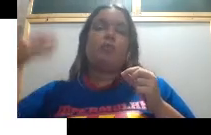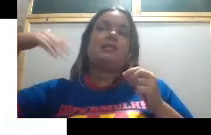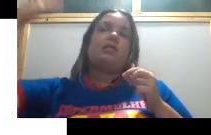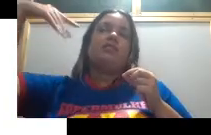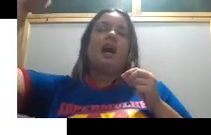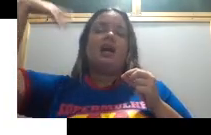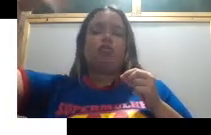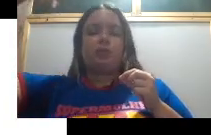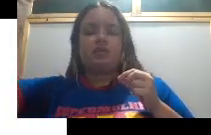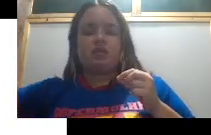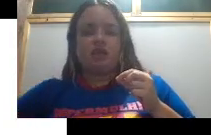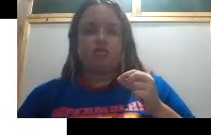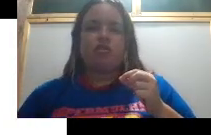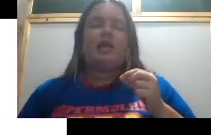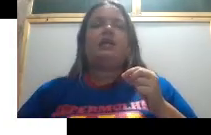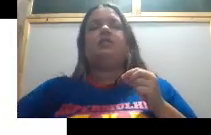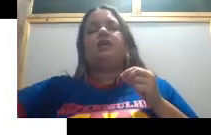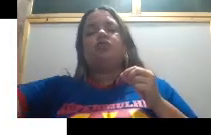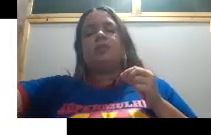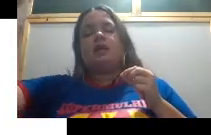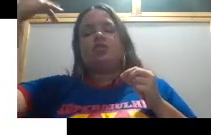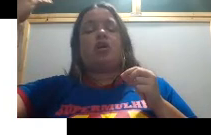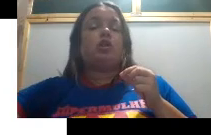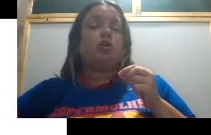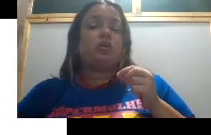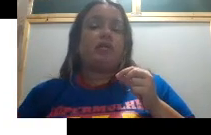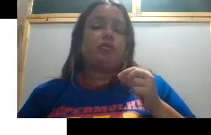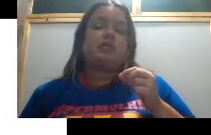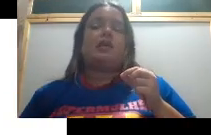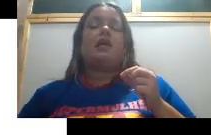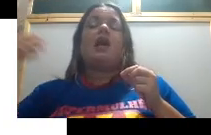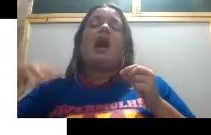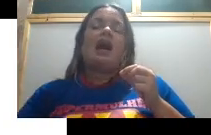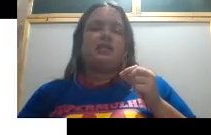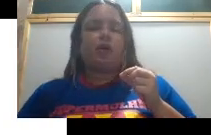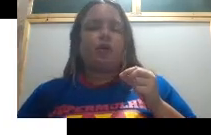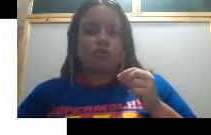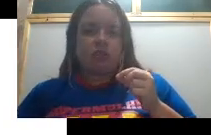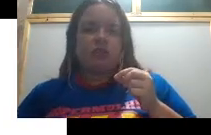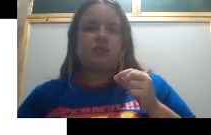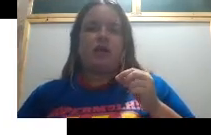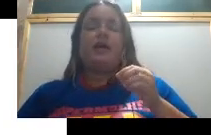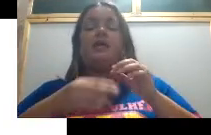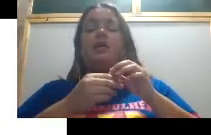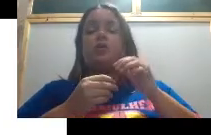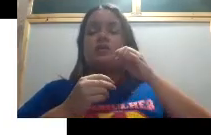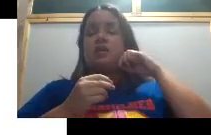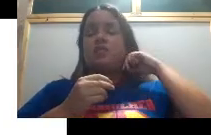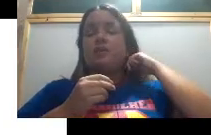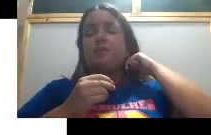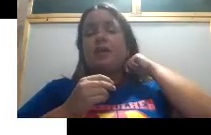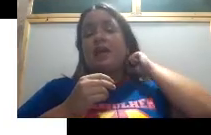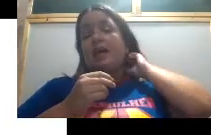mas passaram vários presidentes desde o Marechal Deodoro da Fonseca até hoje né